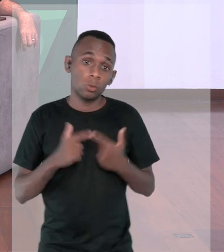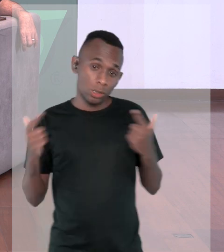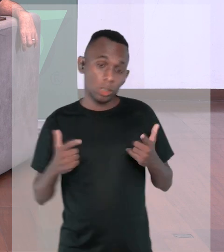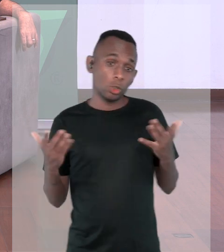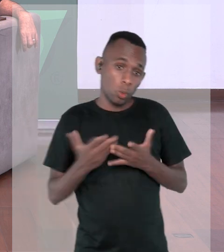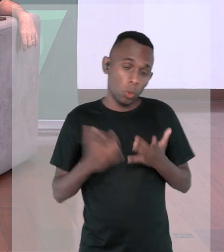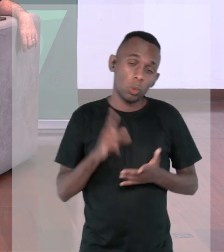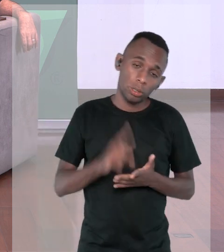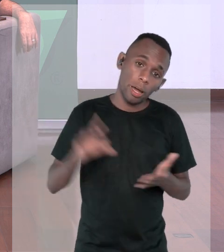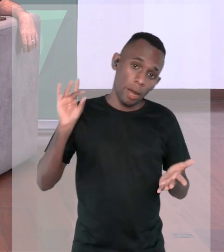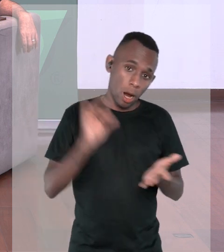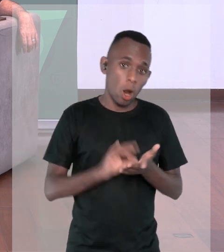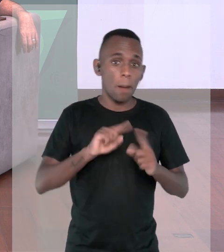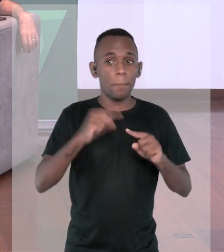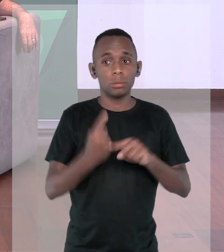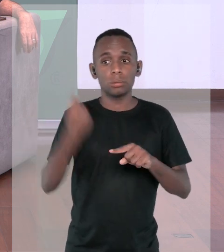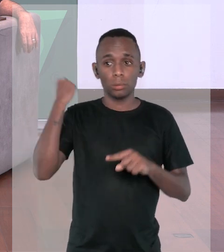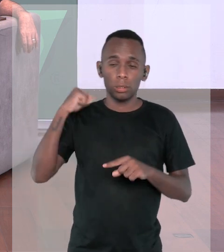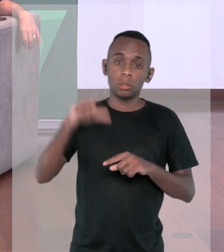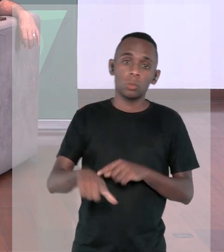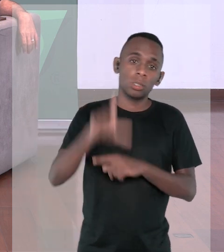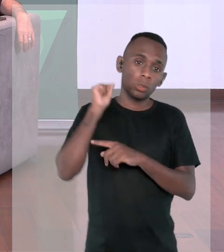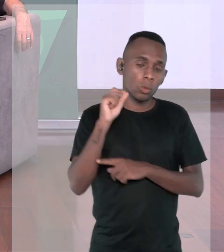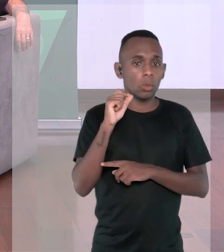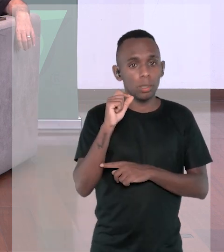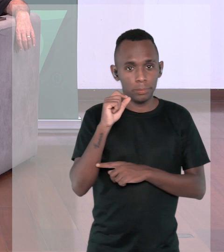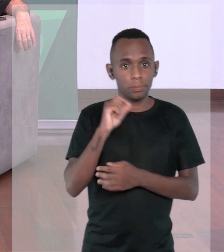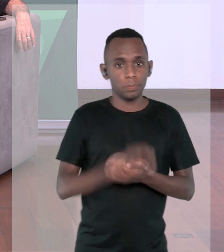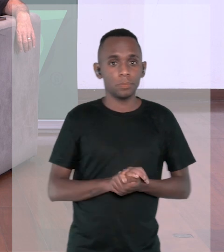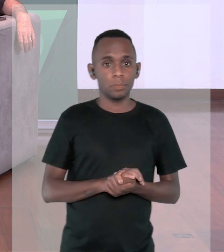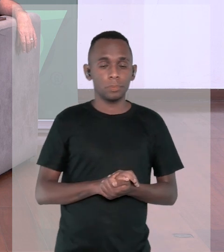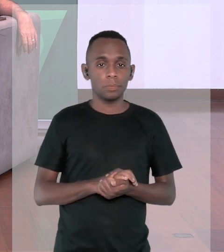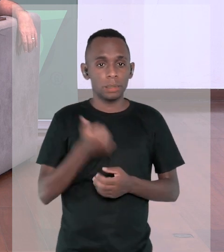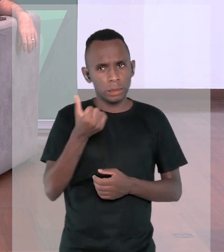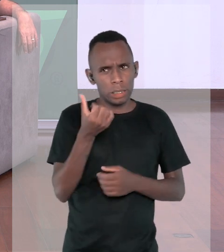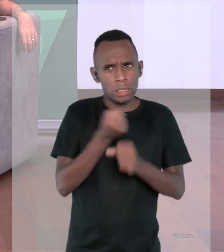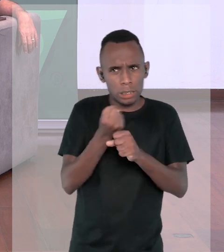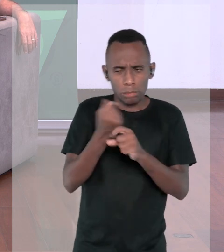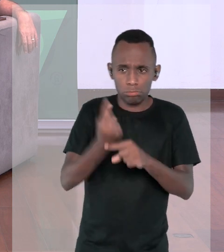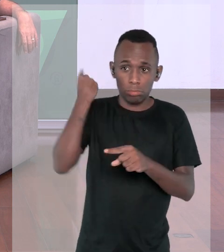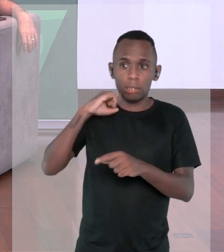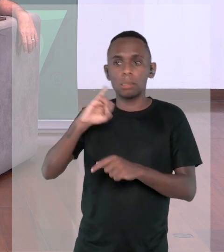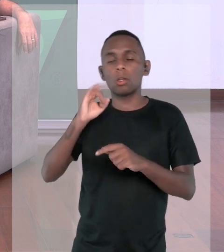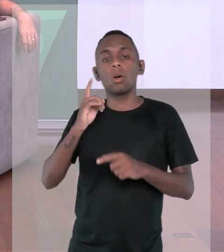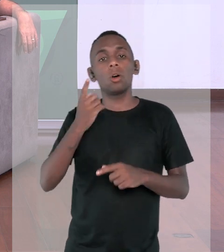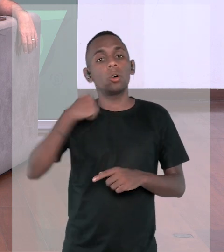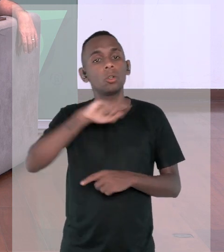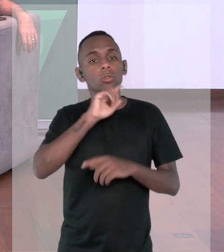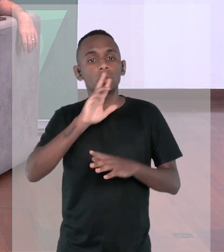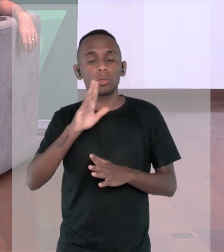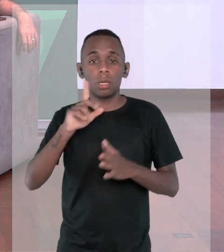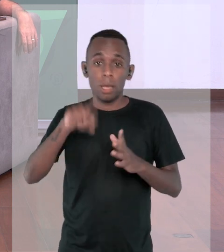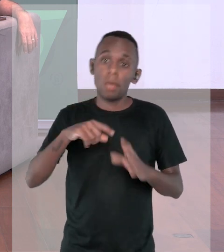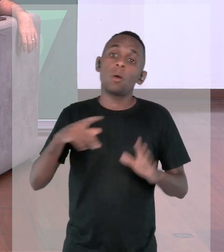ser uma realidade, mas foi uma escolha 6 anos atrás. A gente se apresenta como um laboratório